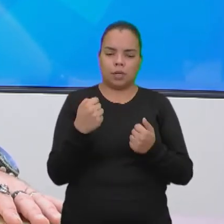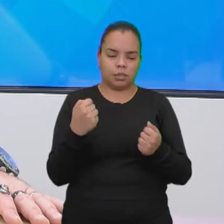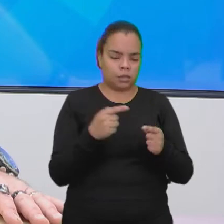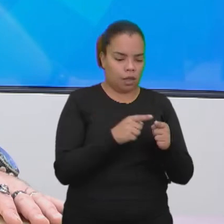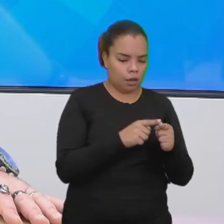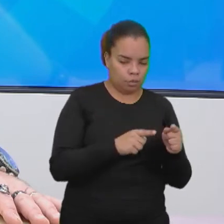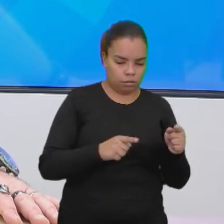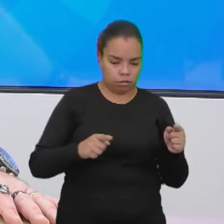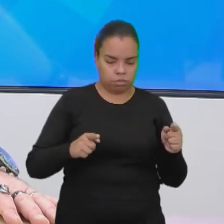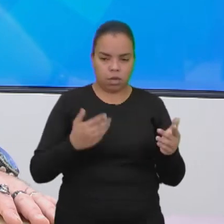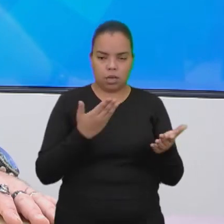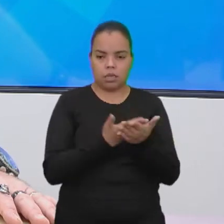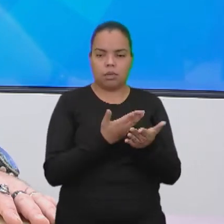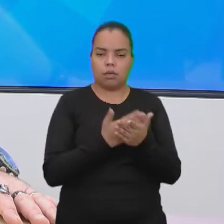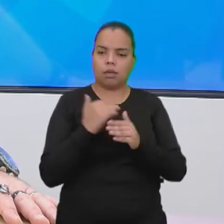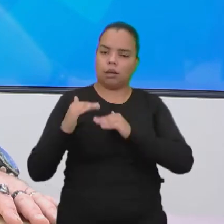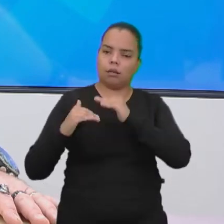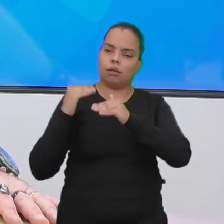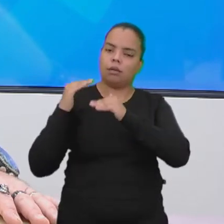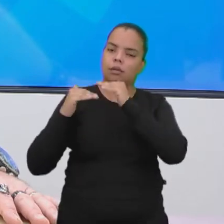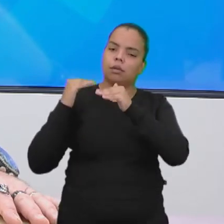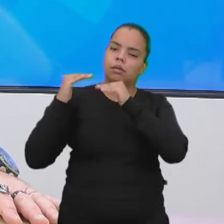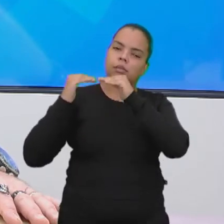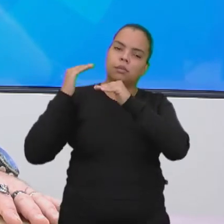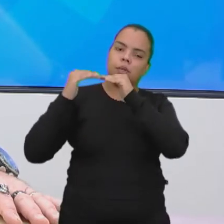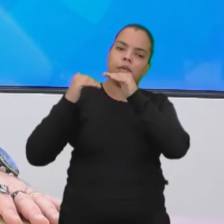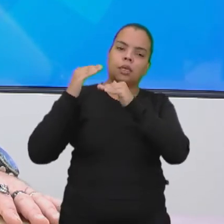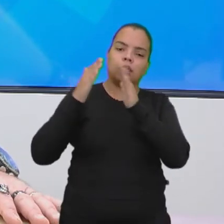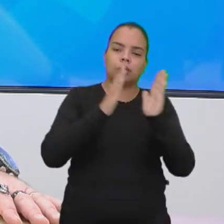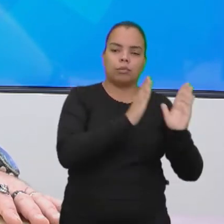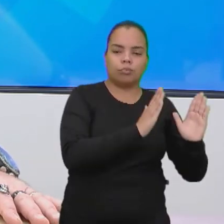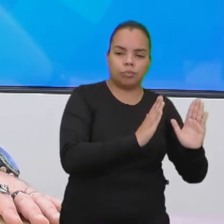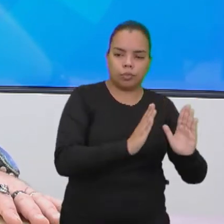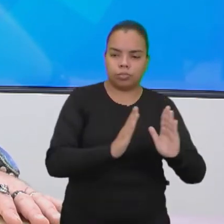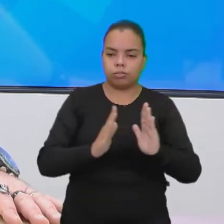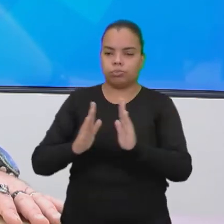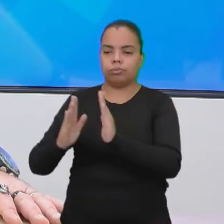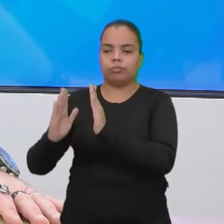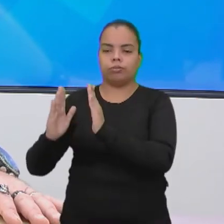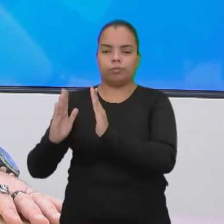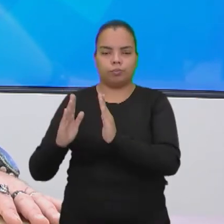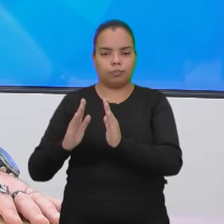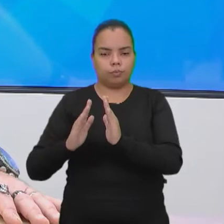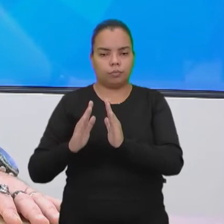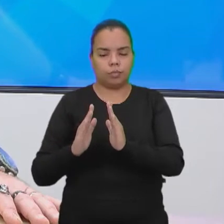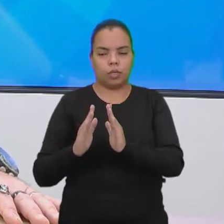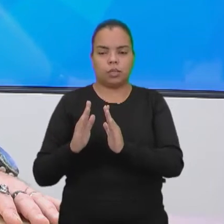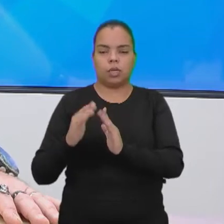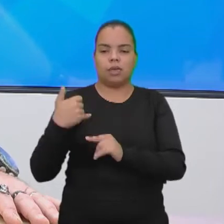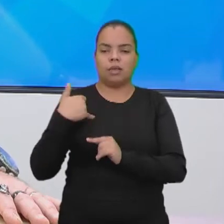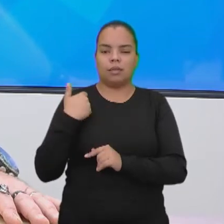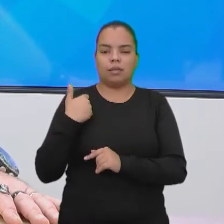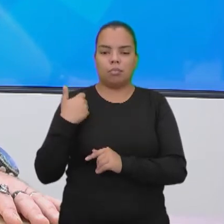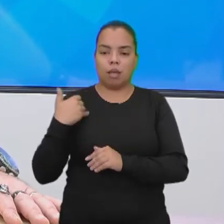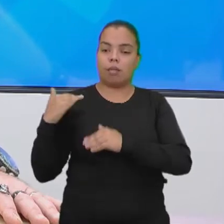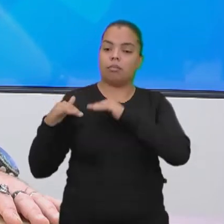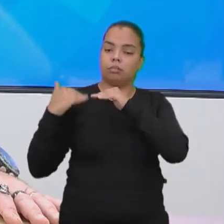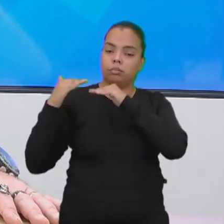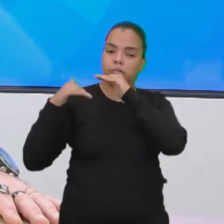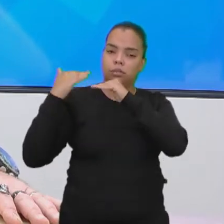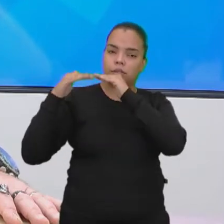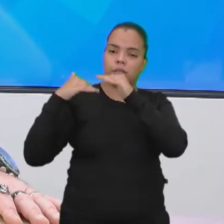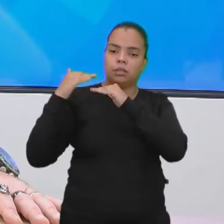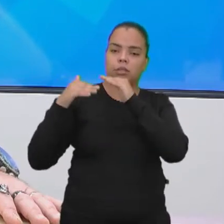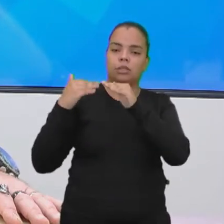a fase também de crescimento, né, num processo, né, de maioridade, né, de se buscar